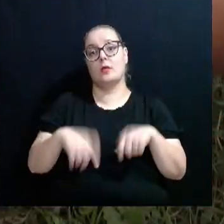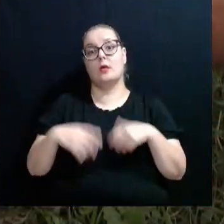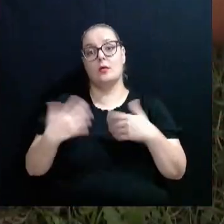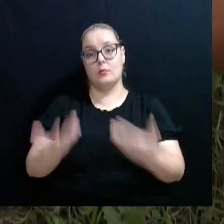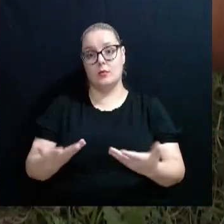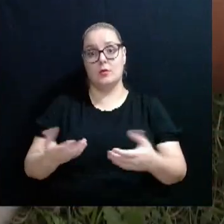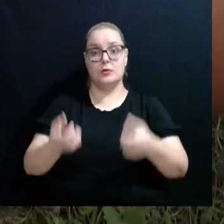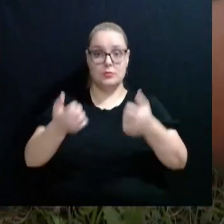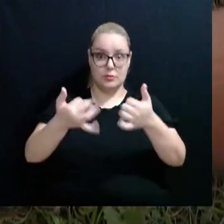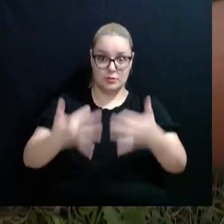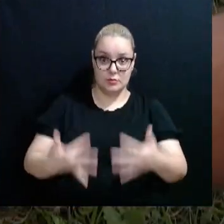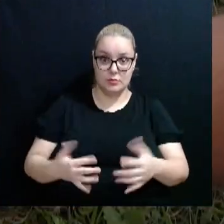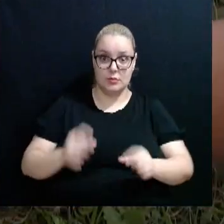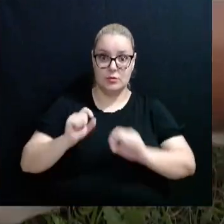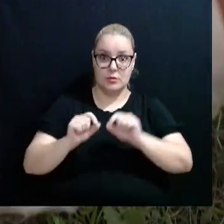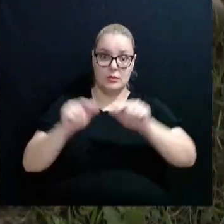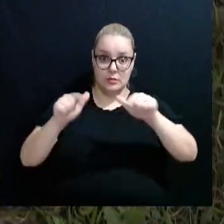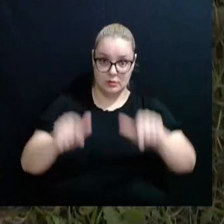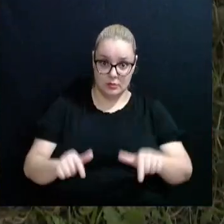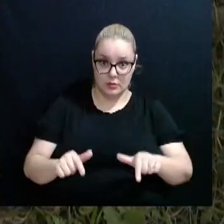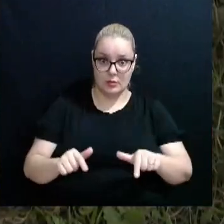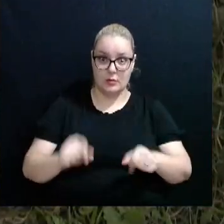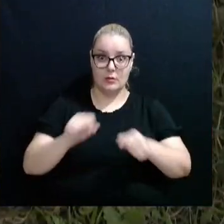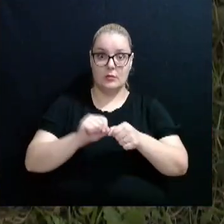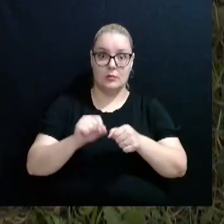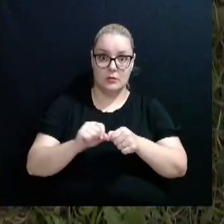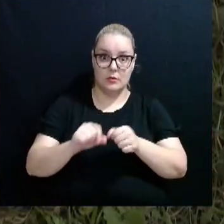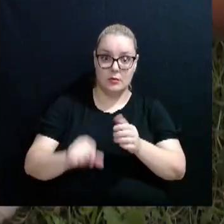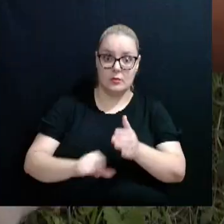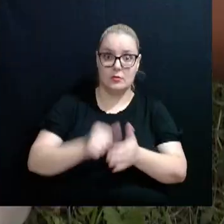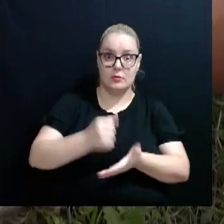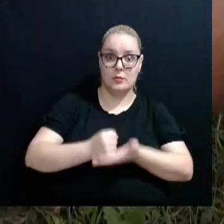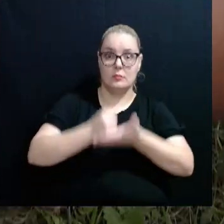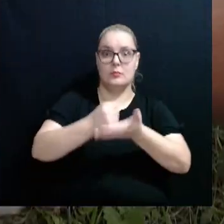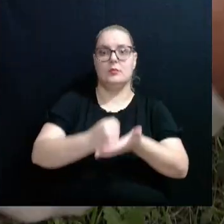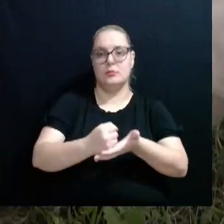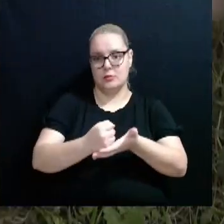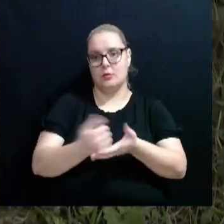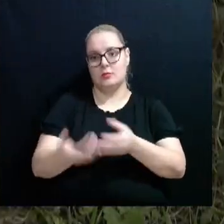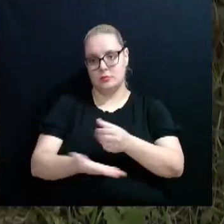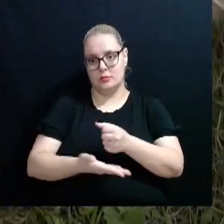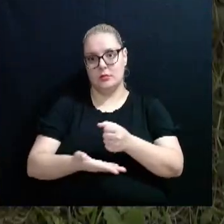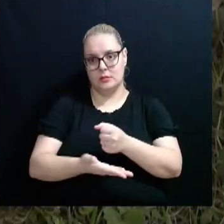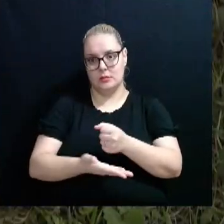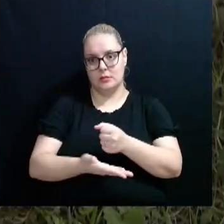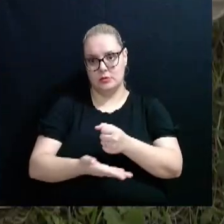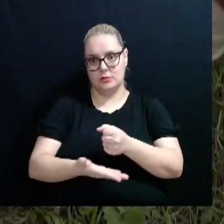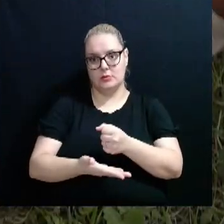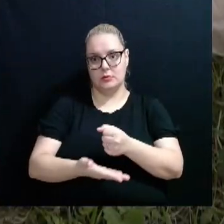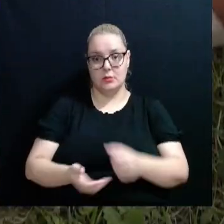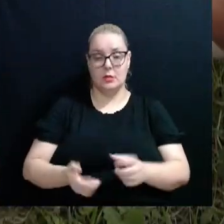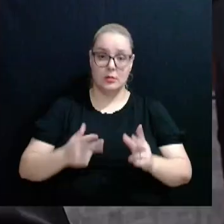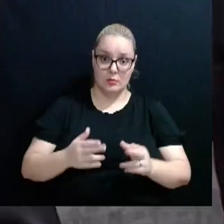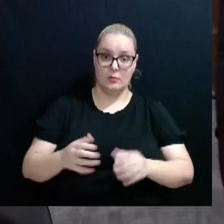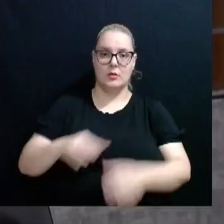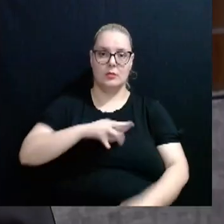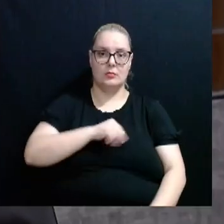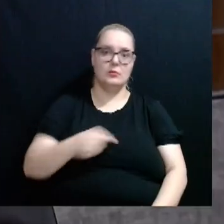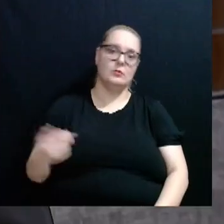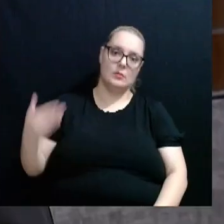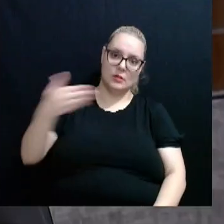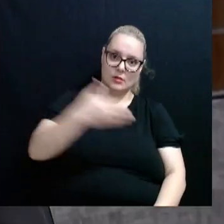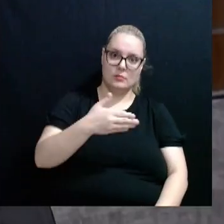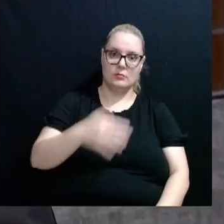está no local a realizar procedimentos básicos de primeiros socorros, enquanto a equipe do SAMU se desloca. Com